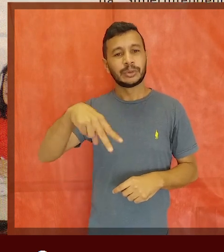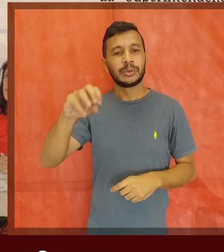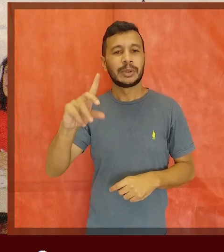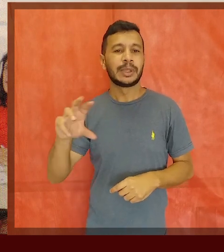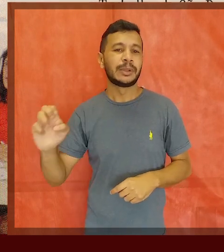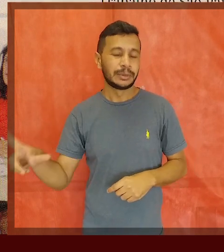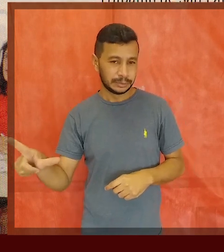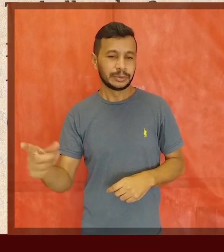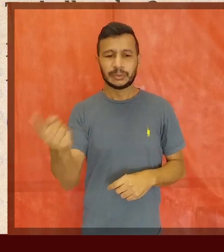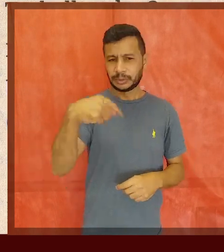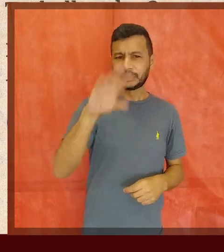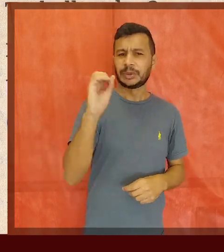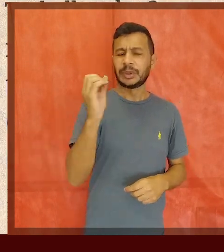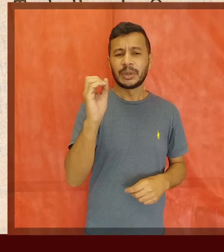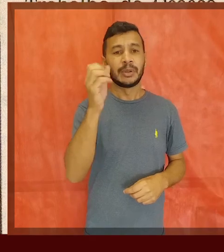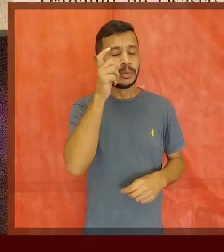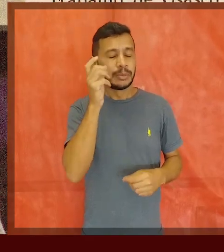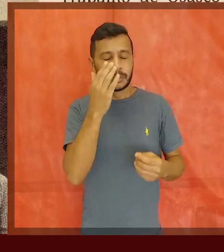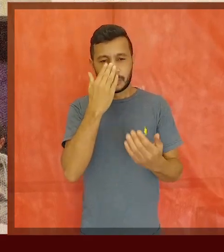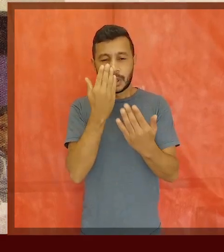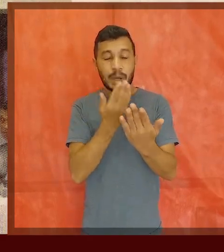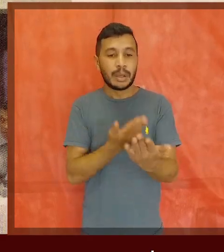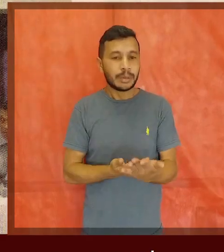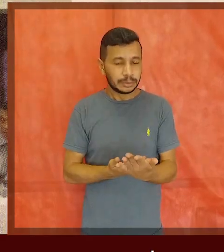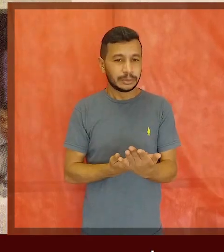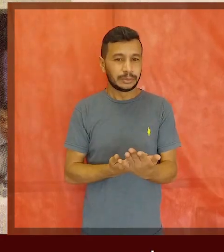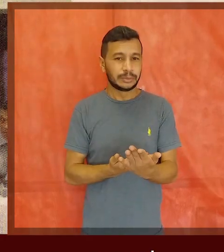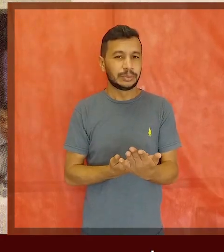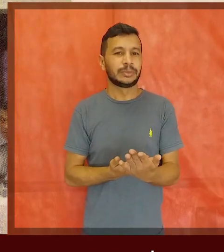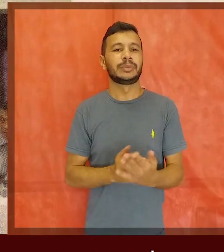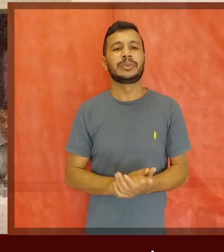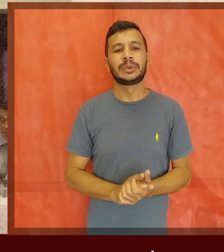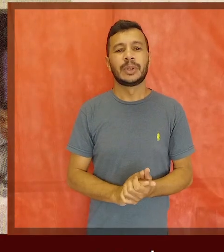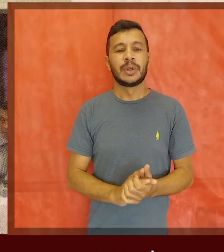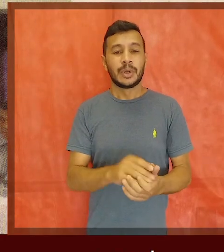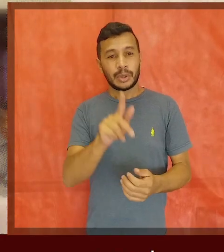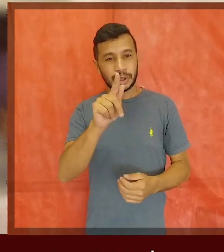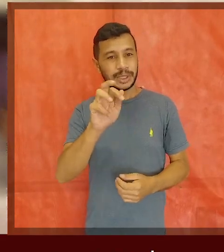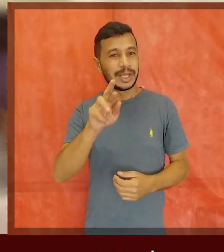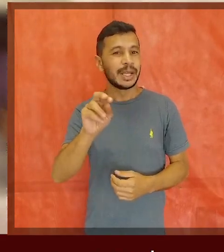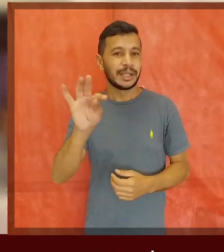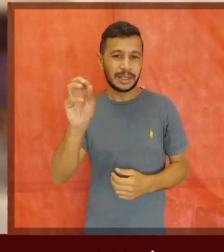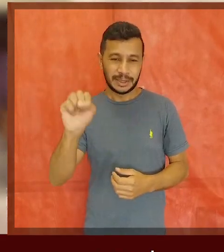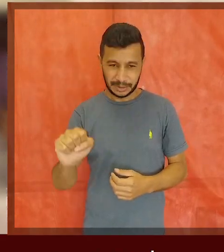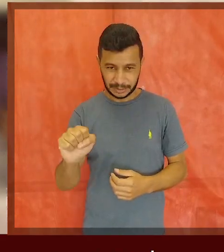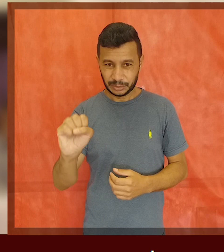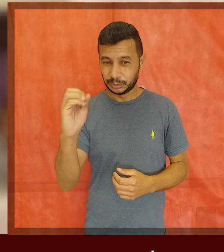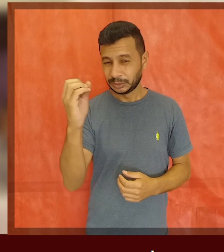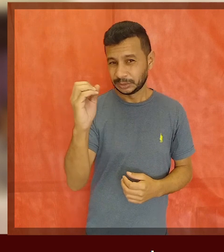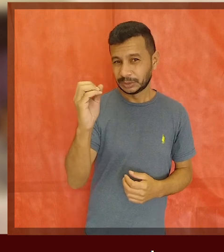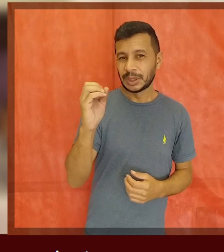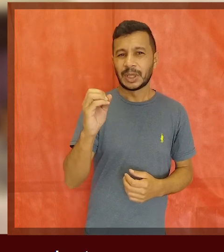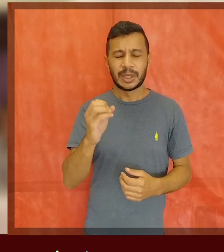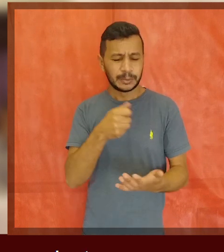em Osasco para conferir a gravidade da situação. A esta altura, a Gerência Regional do Trabalho, que era exemplo